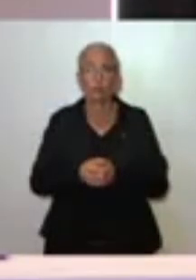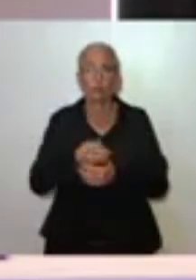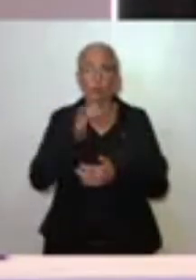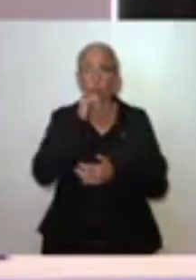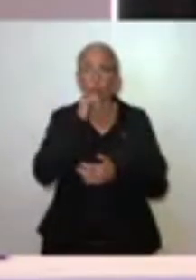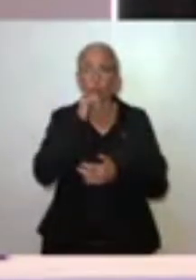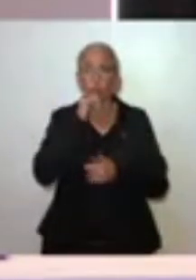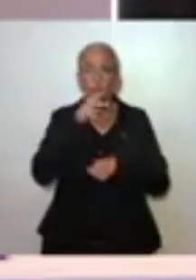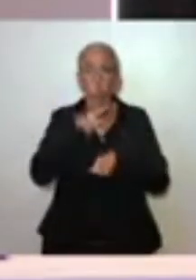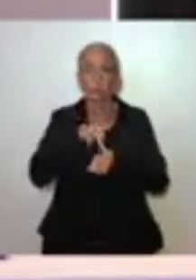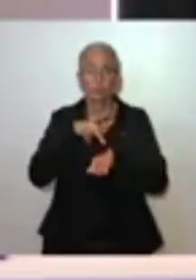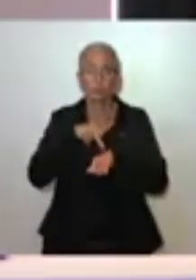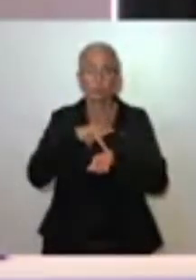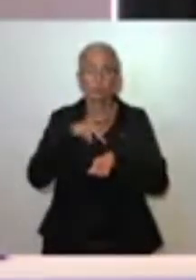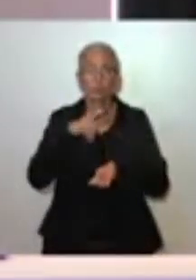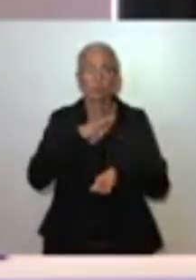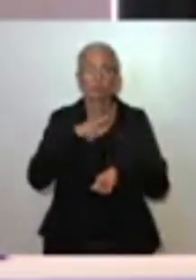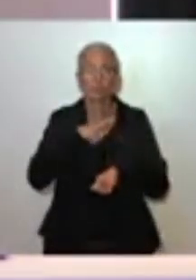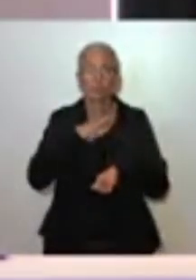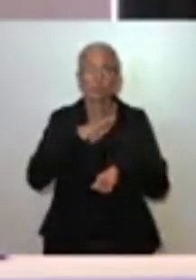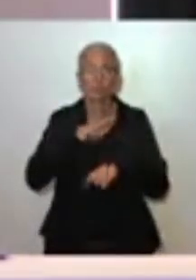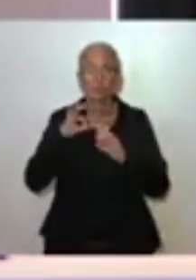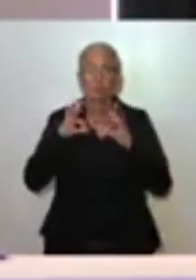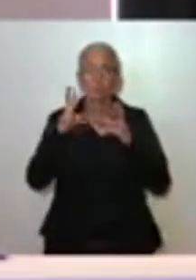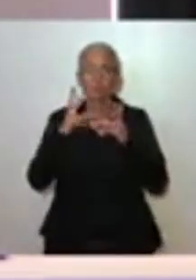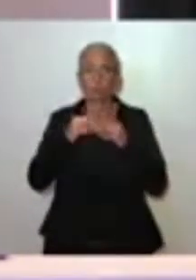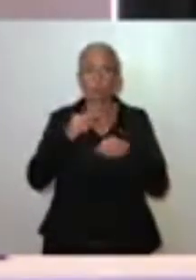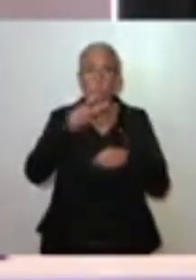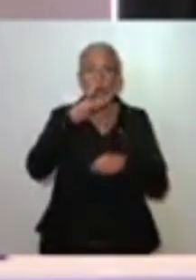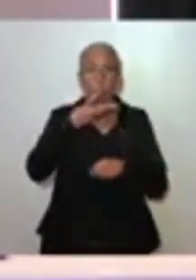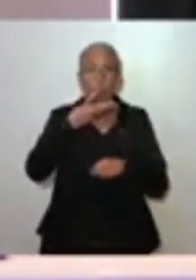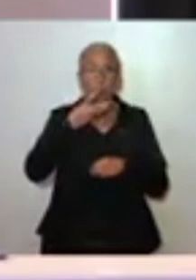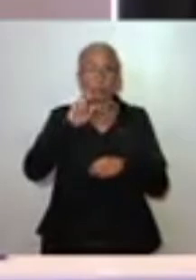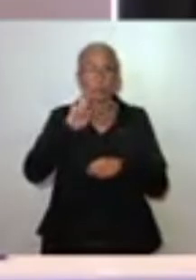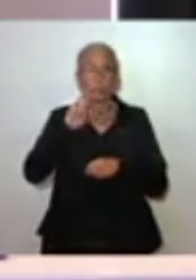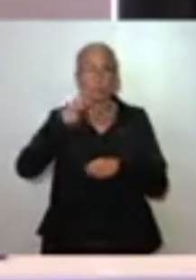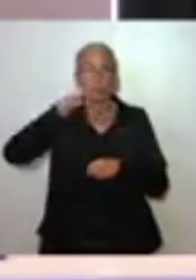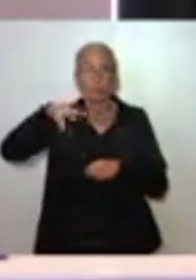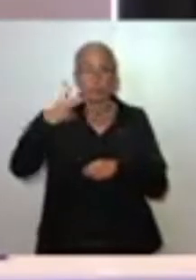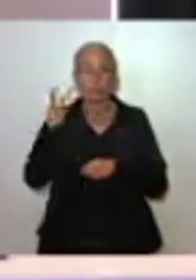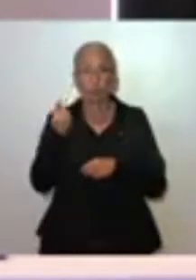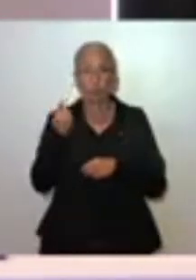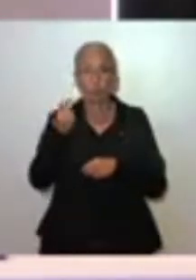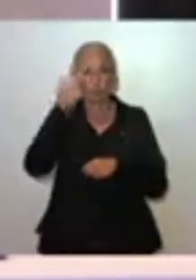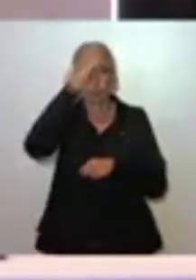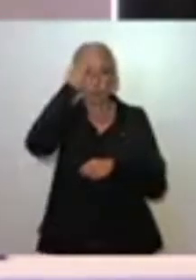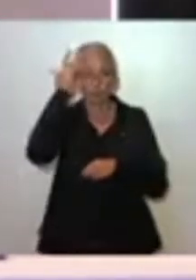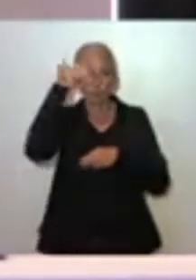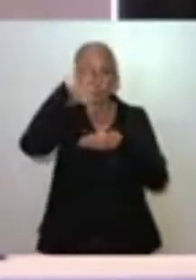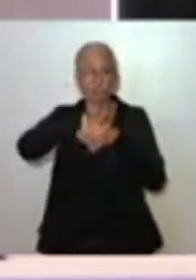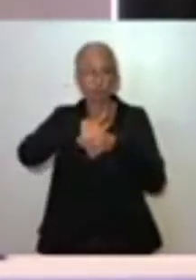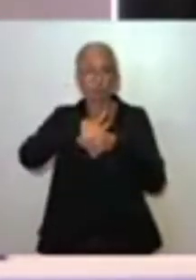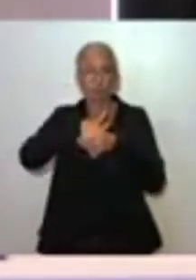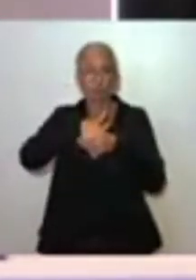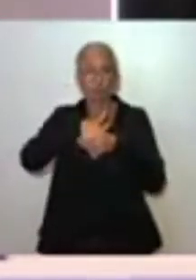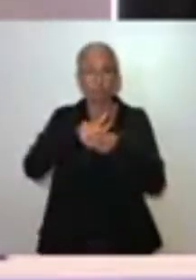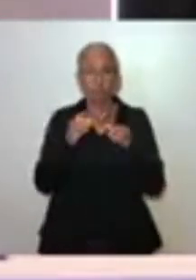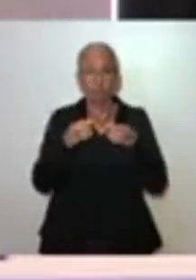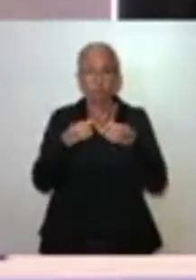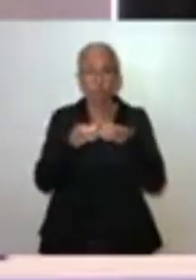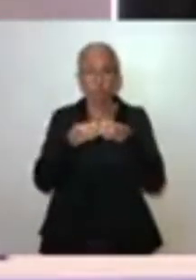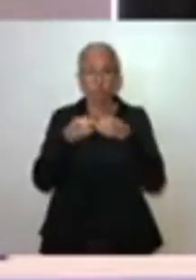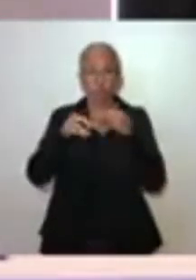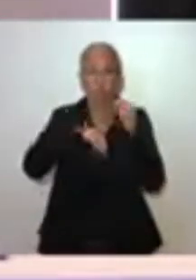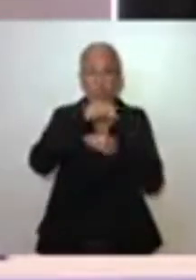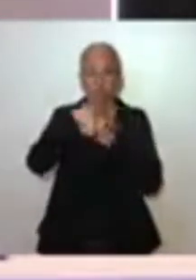exemplo de São Paulo São Paulo tem arredondando 35 milhões de eleitores o sistema distrital misto